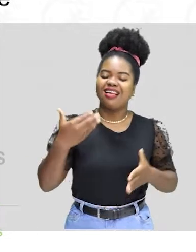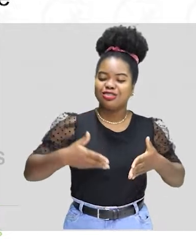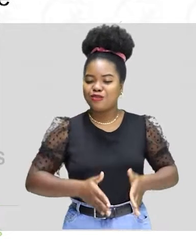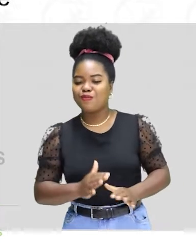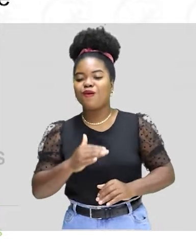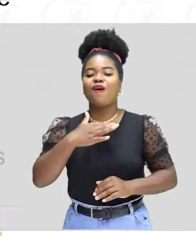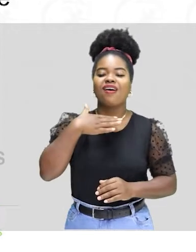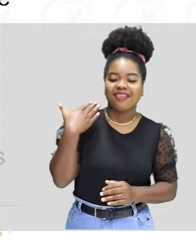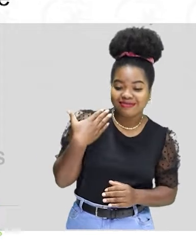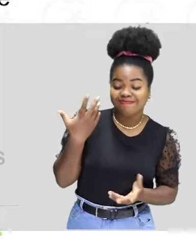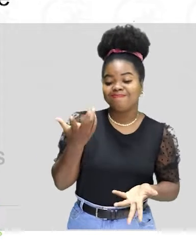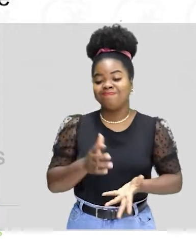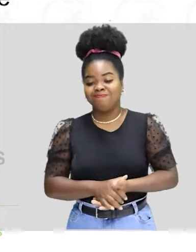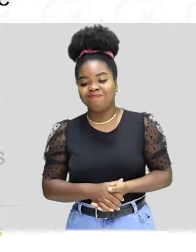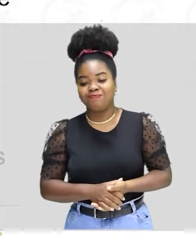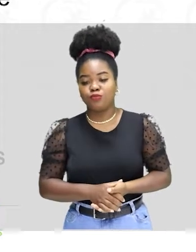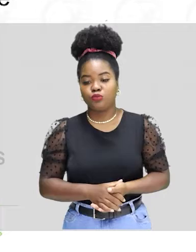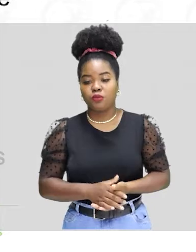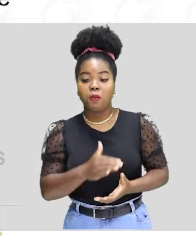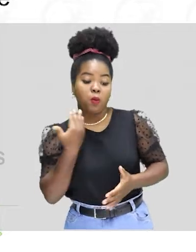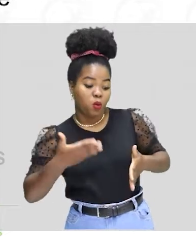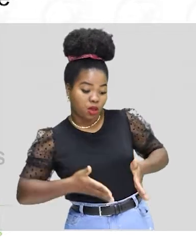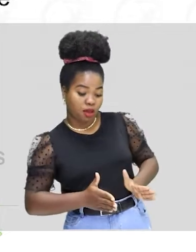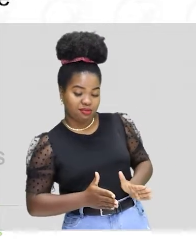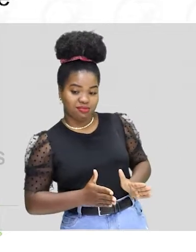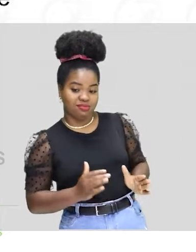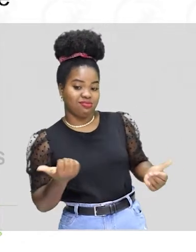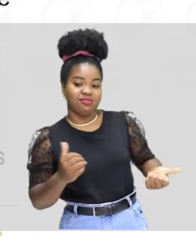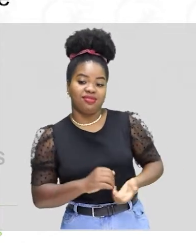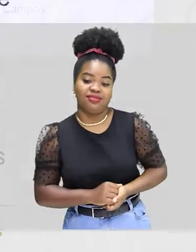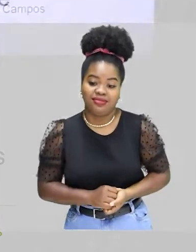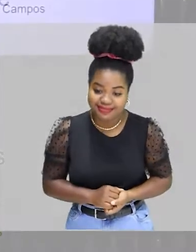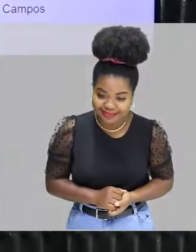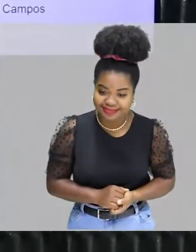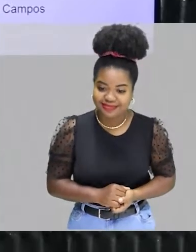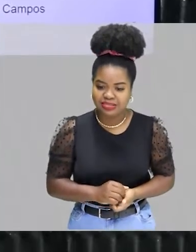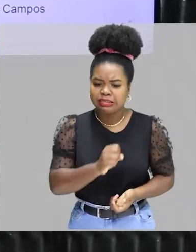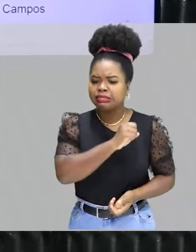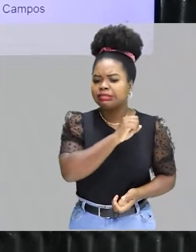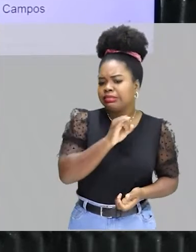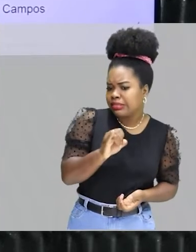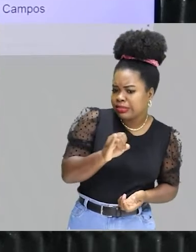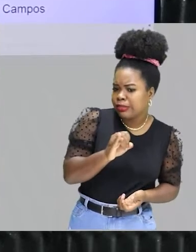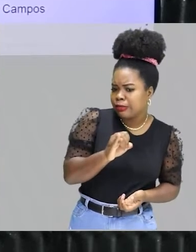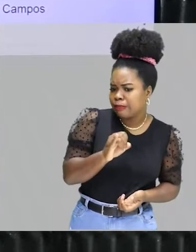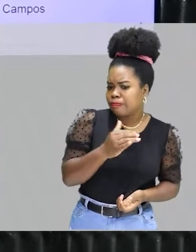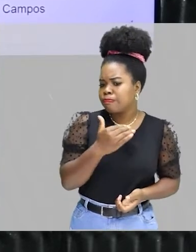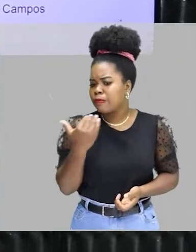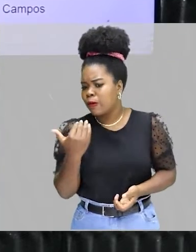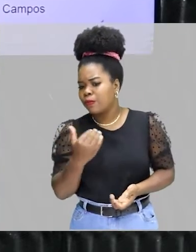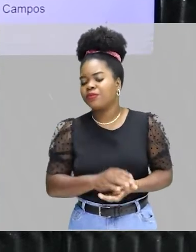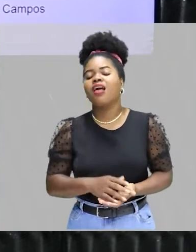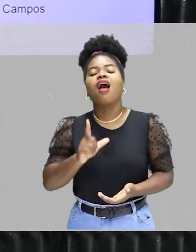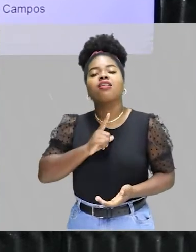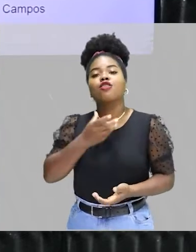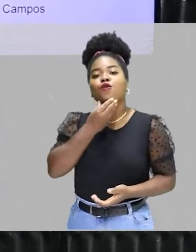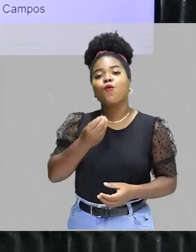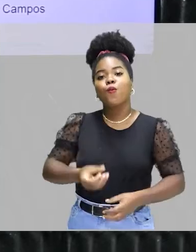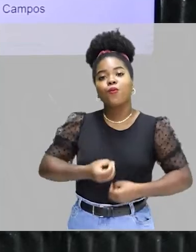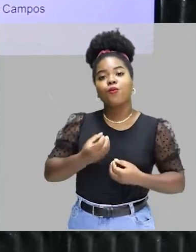nasce. Morre, nasce. Morre, se. Haroldo de